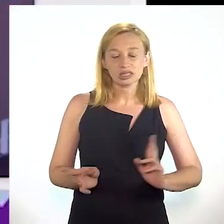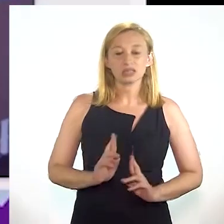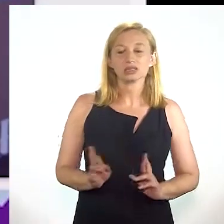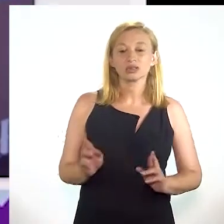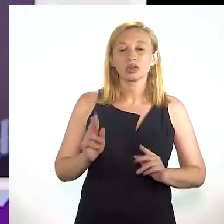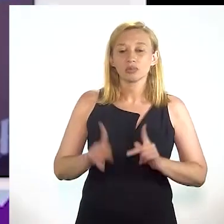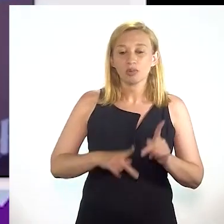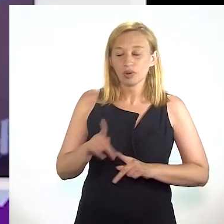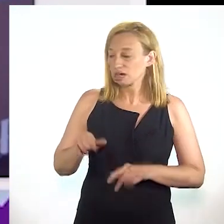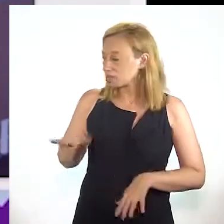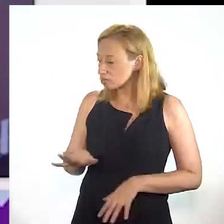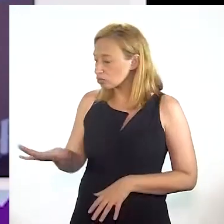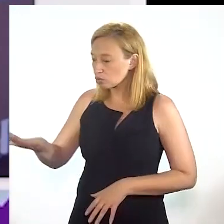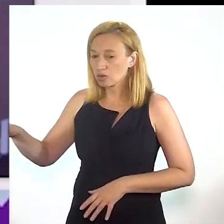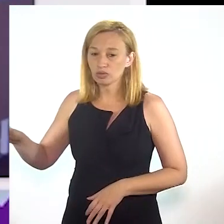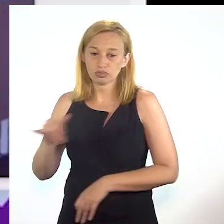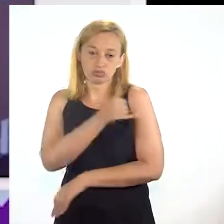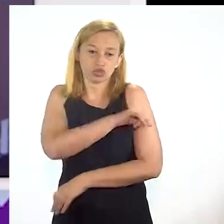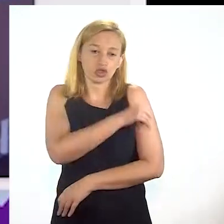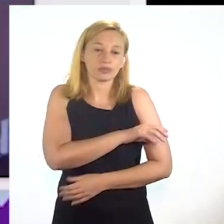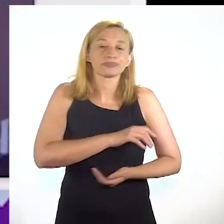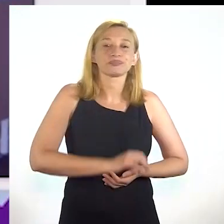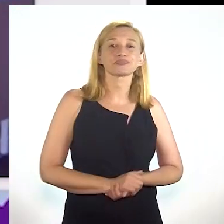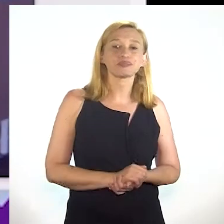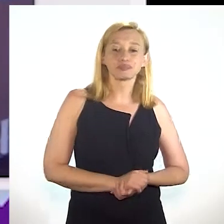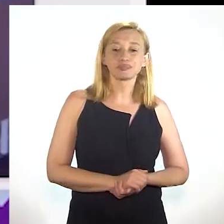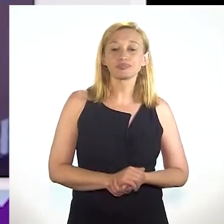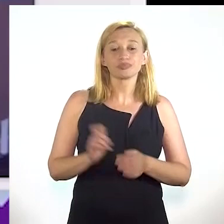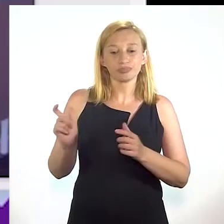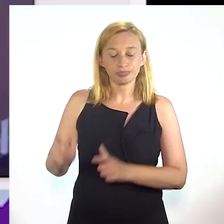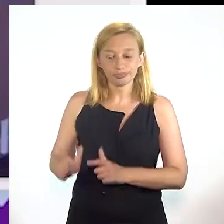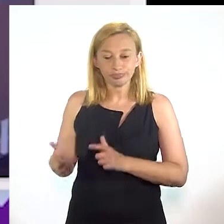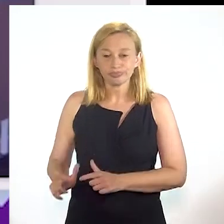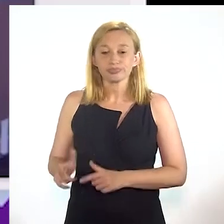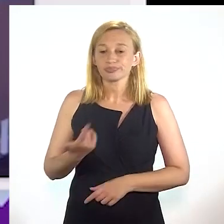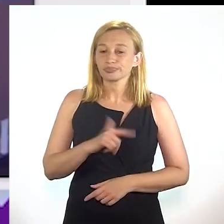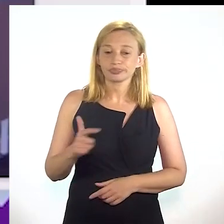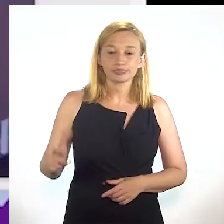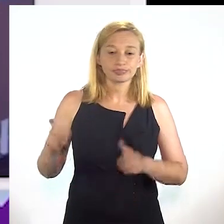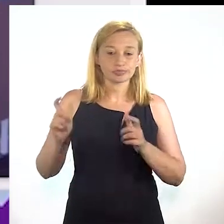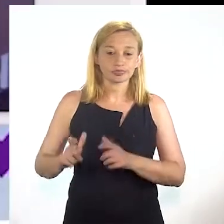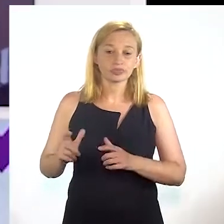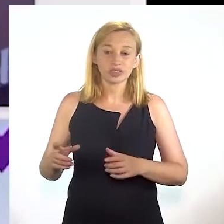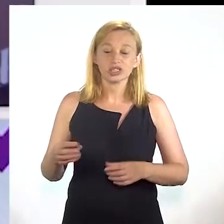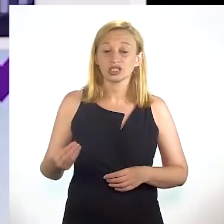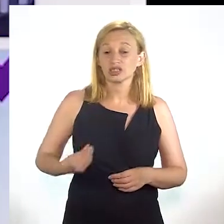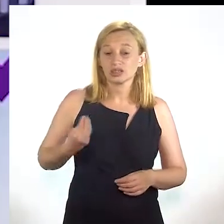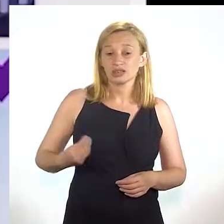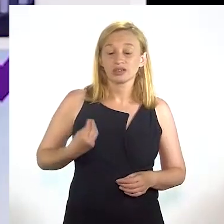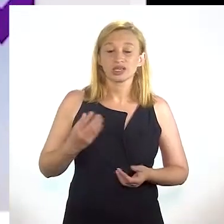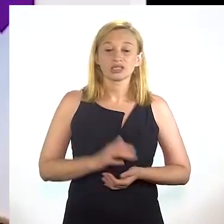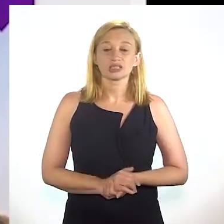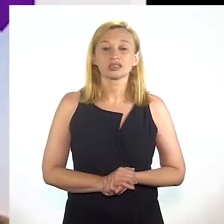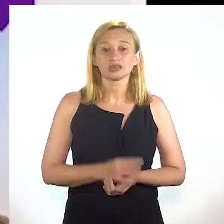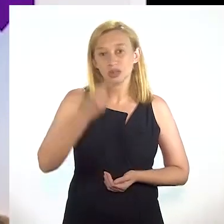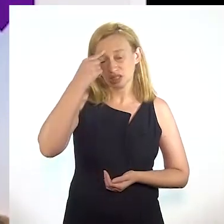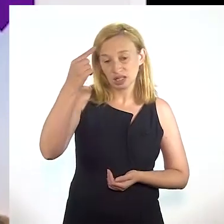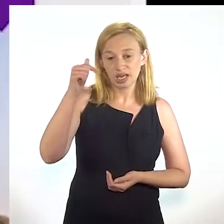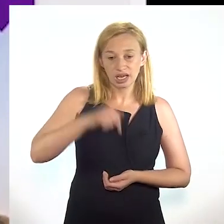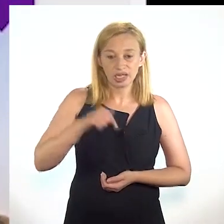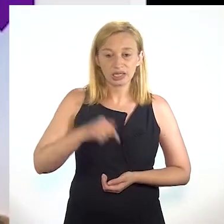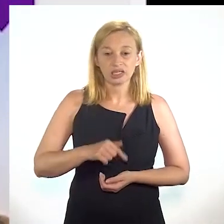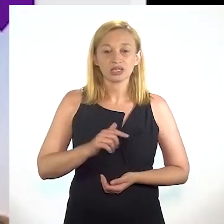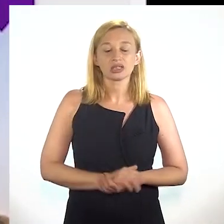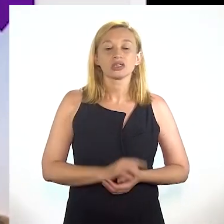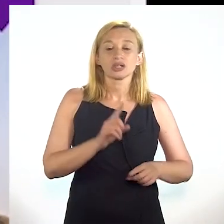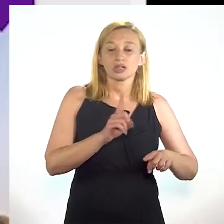aí em relação à população periférica no Rio de Janeiro. E essa região, ela não tinha esse lugar de convivência, para vocês